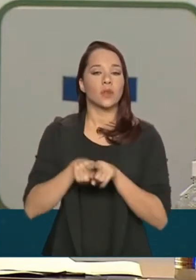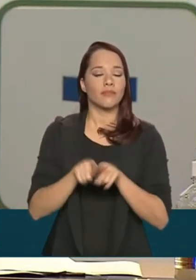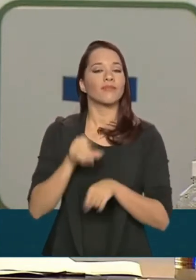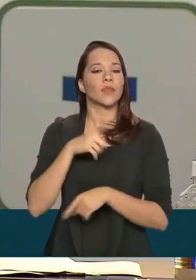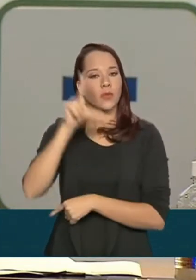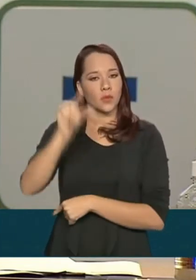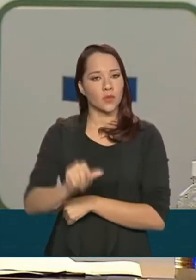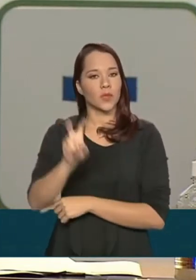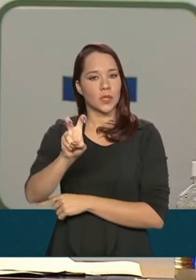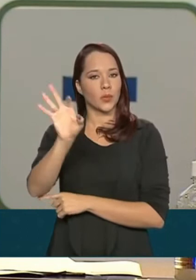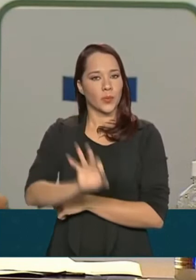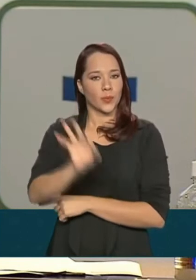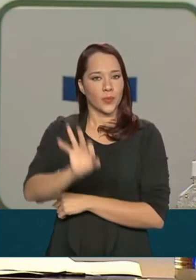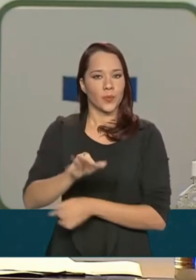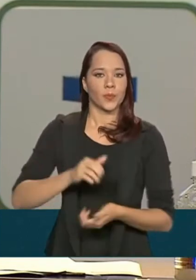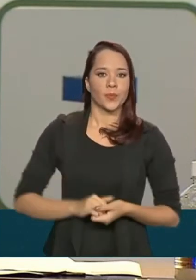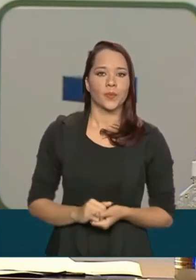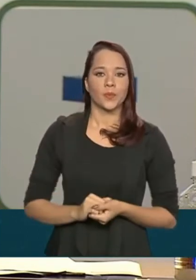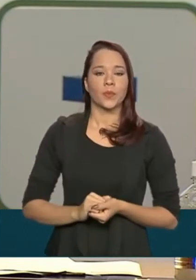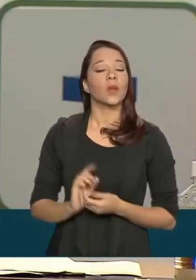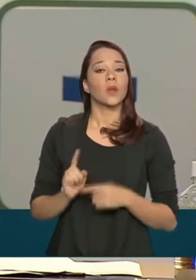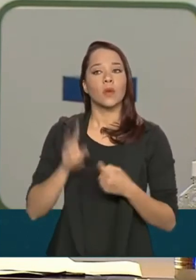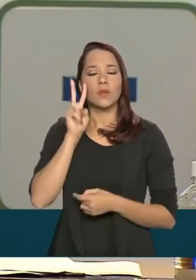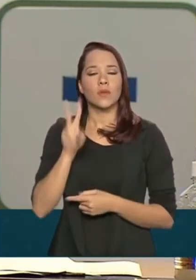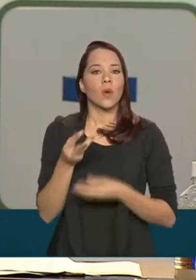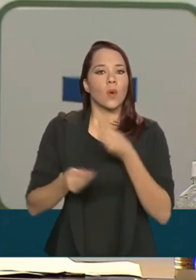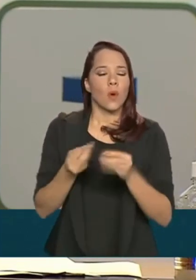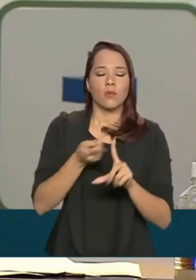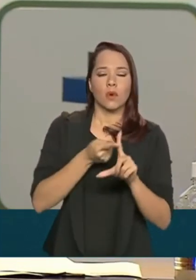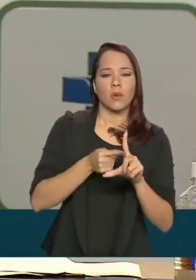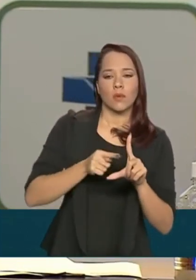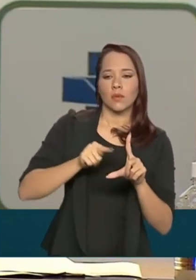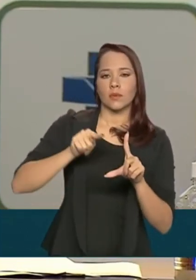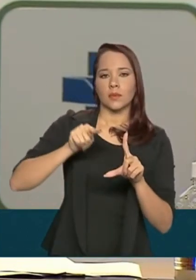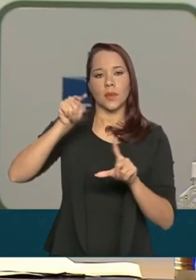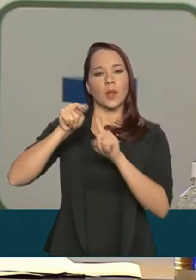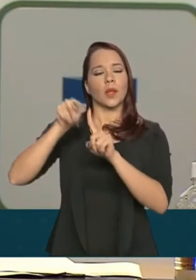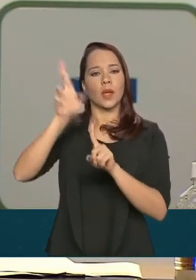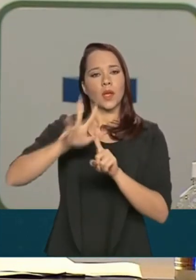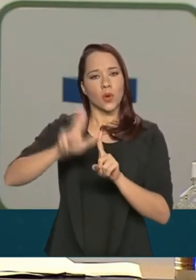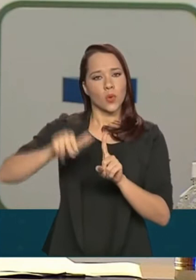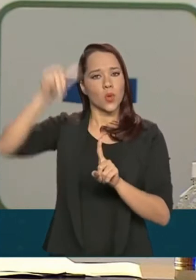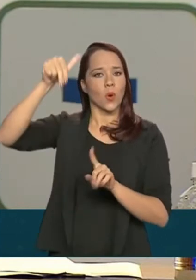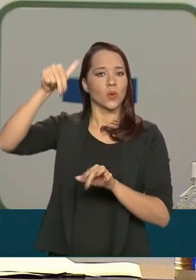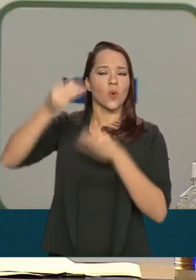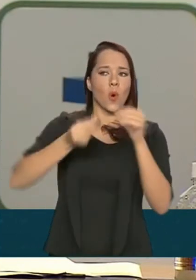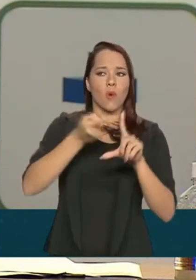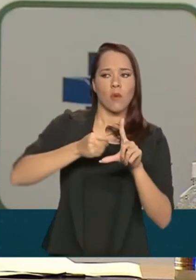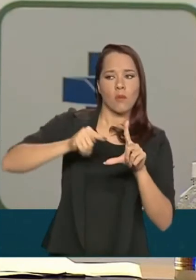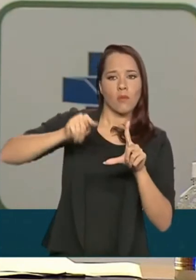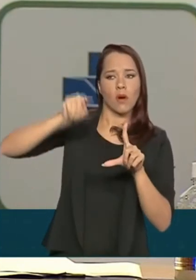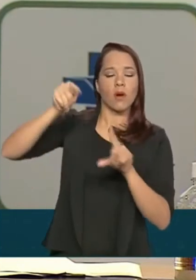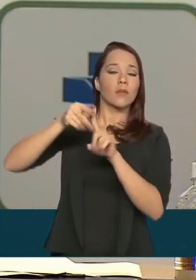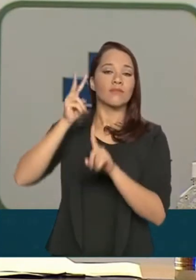de 5%, né? A gente, quando olha a evolução da curva na região norte, né,